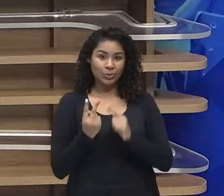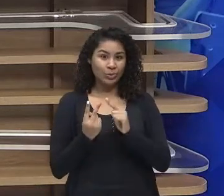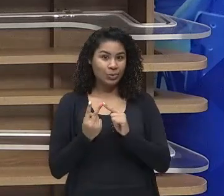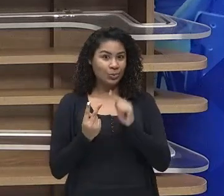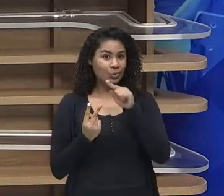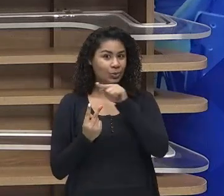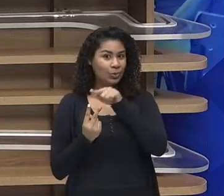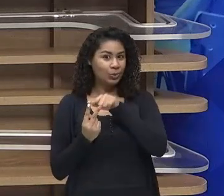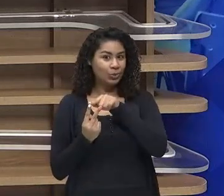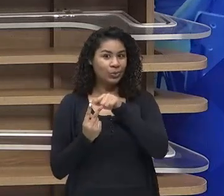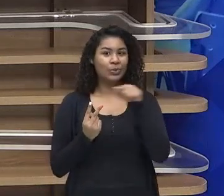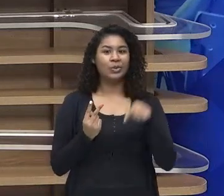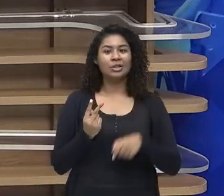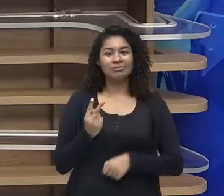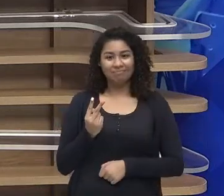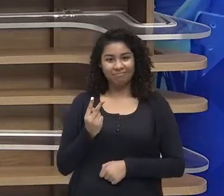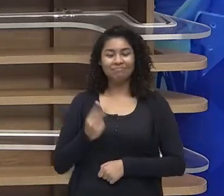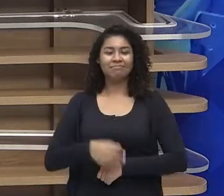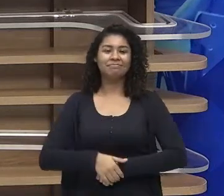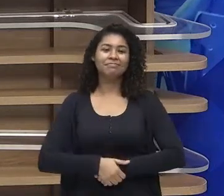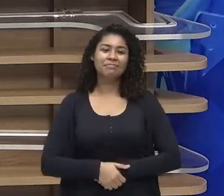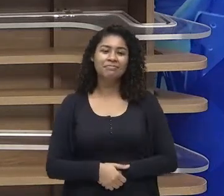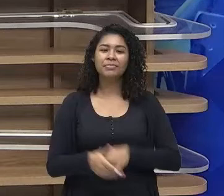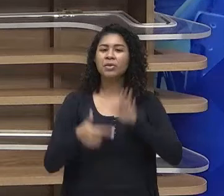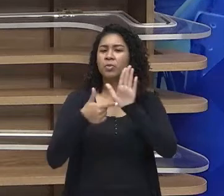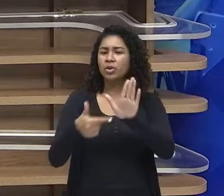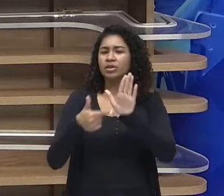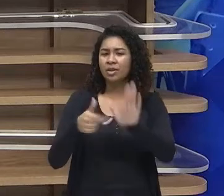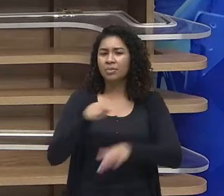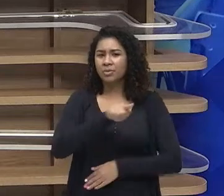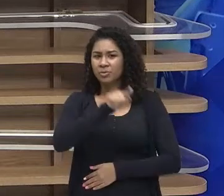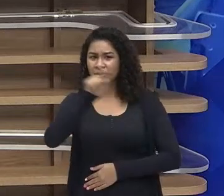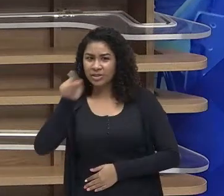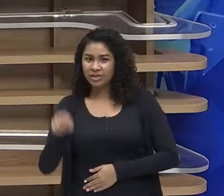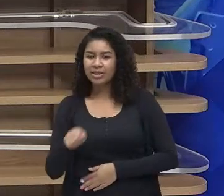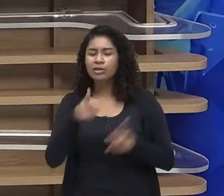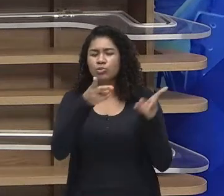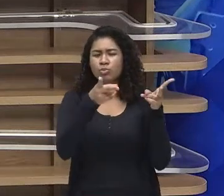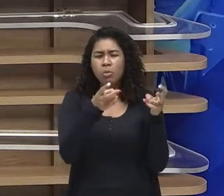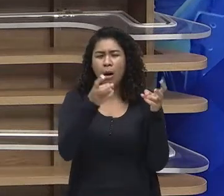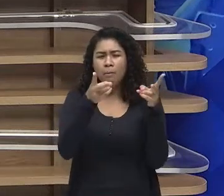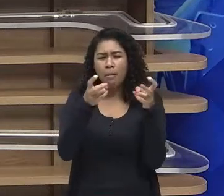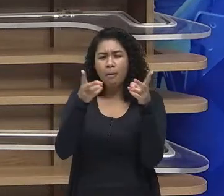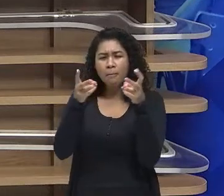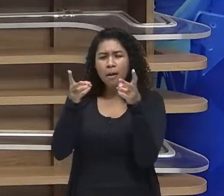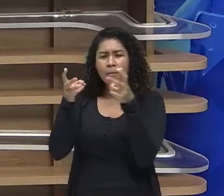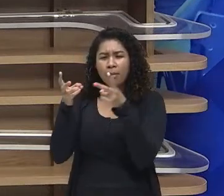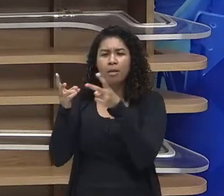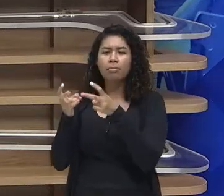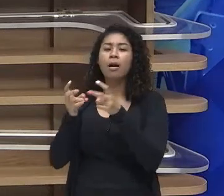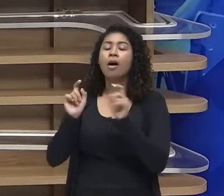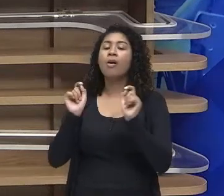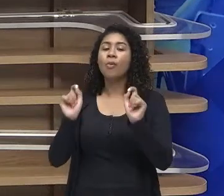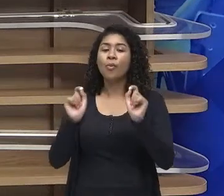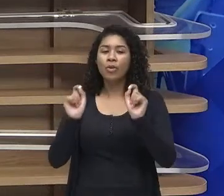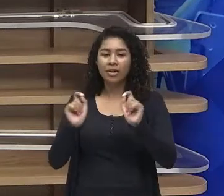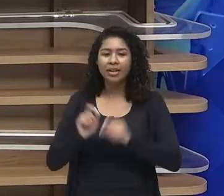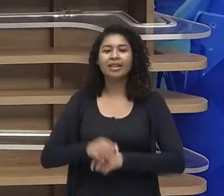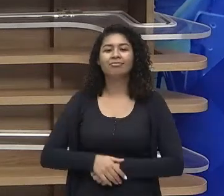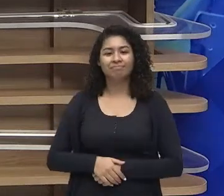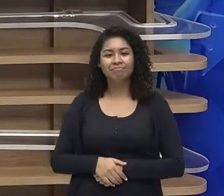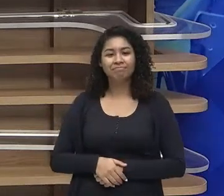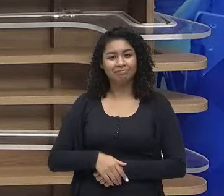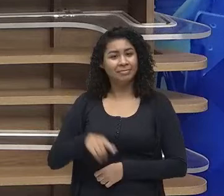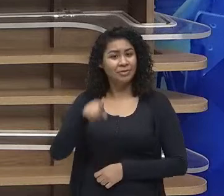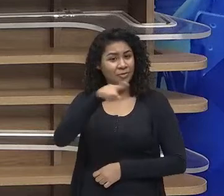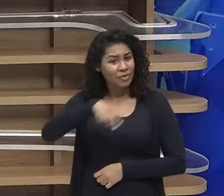para conversarmos, para apresentarmos para você, e você perceberá, com certeza perceberá, que ela faz parte do